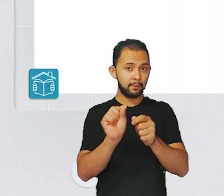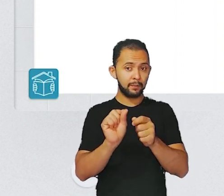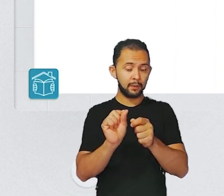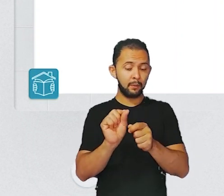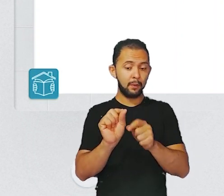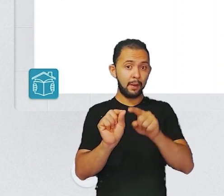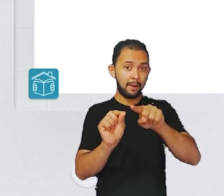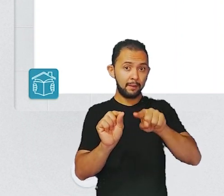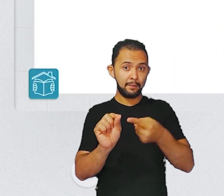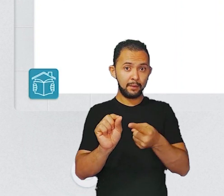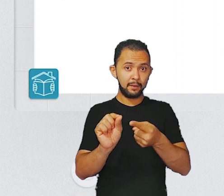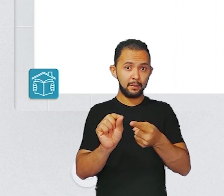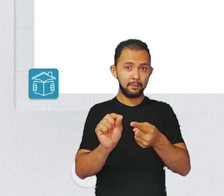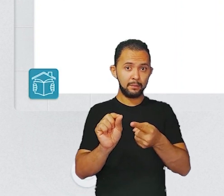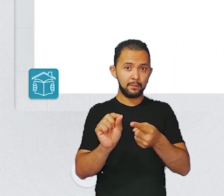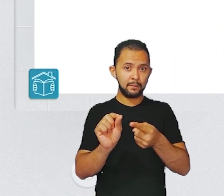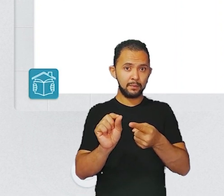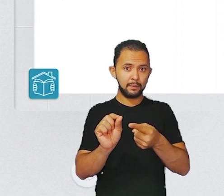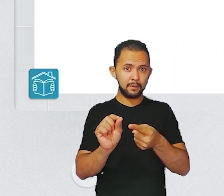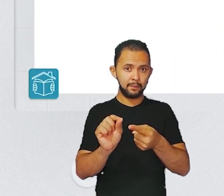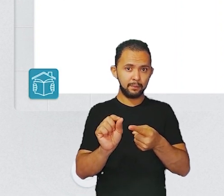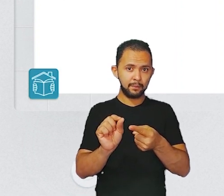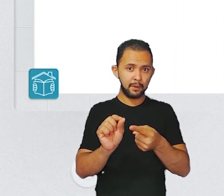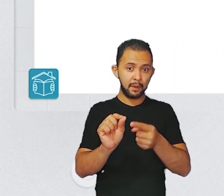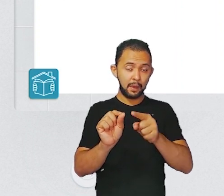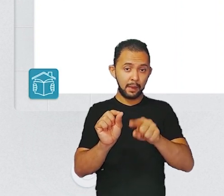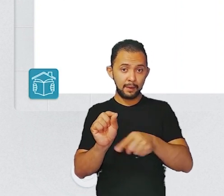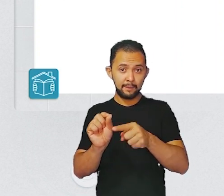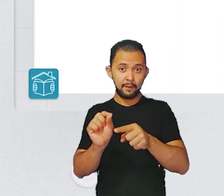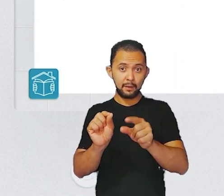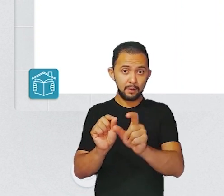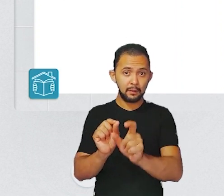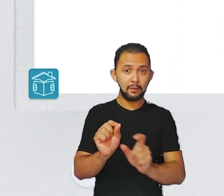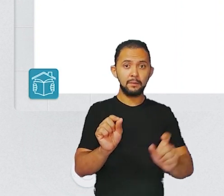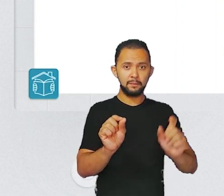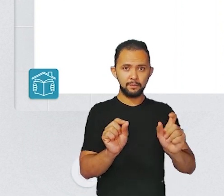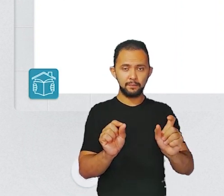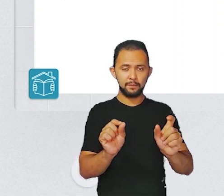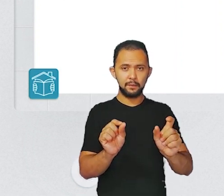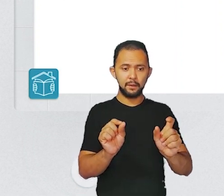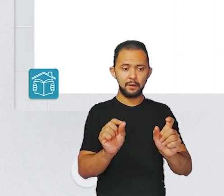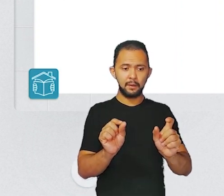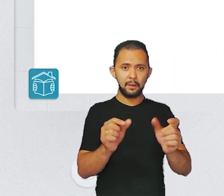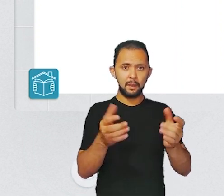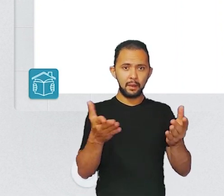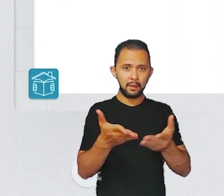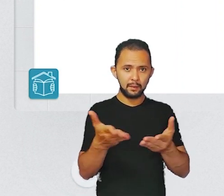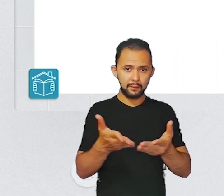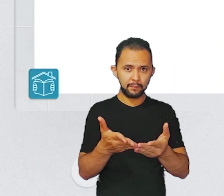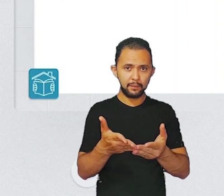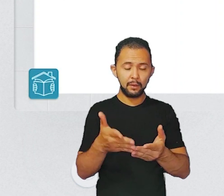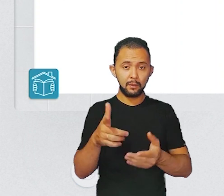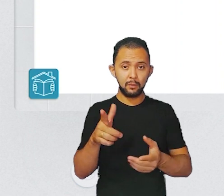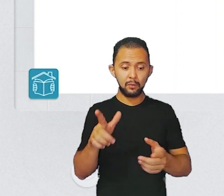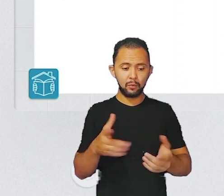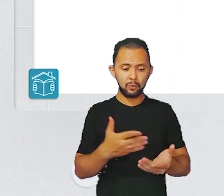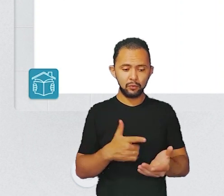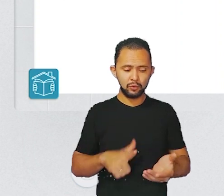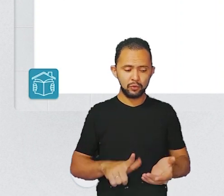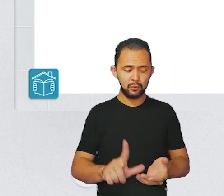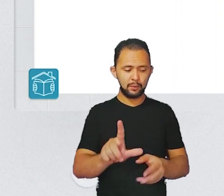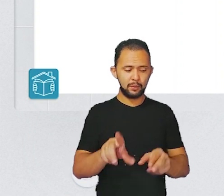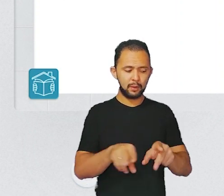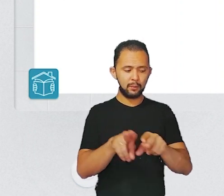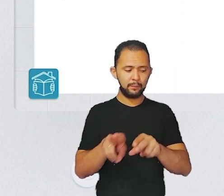têm vírgula, se tem a vírgula se desloca, né, uma casa para a direita, e os números que não têm vírgula, a gente